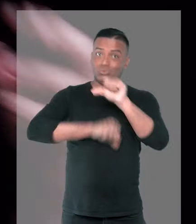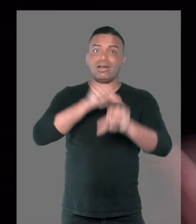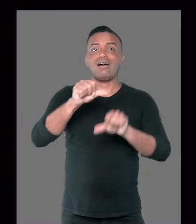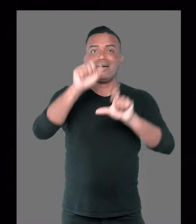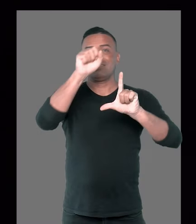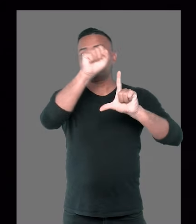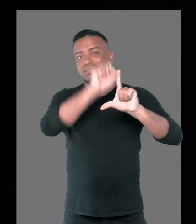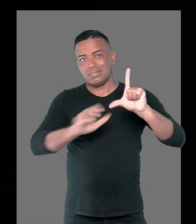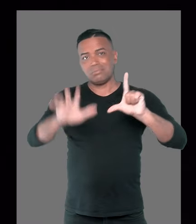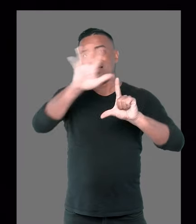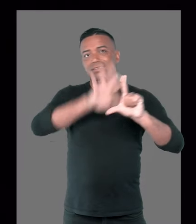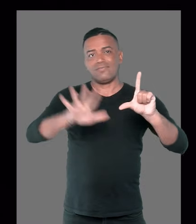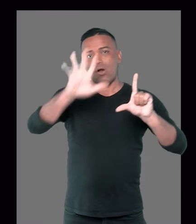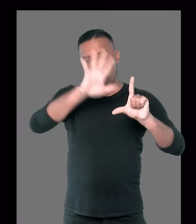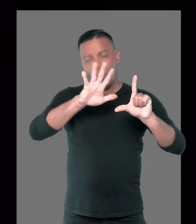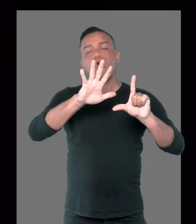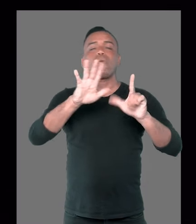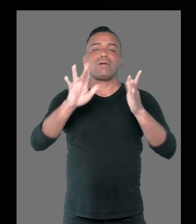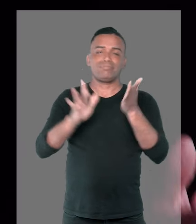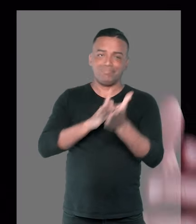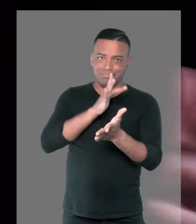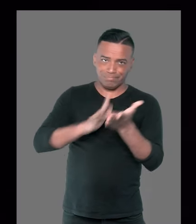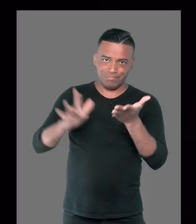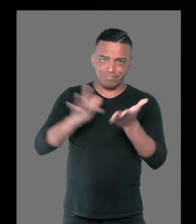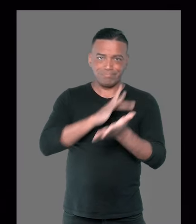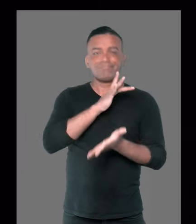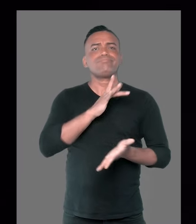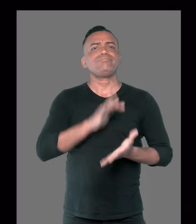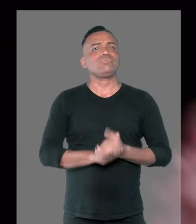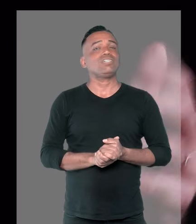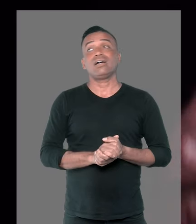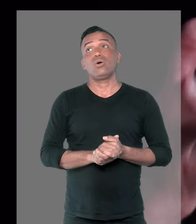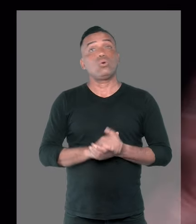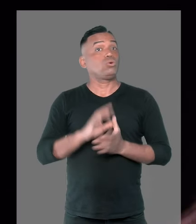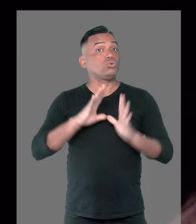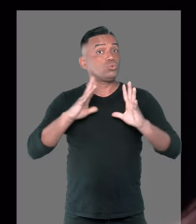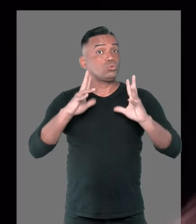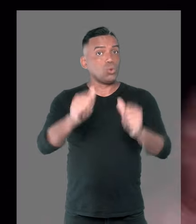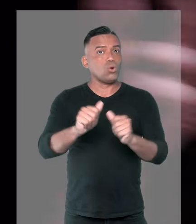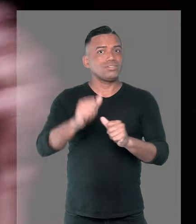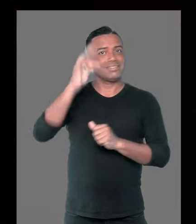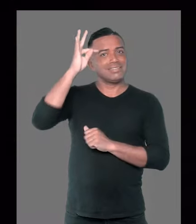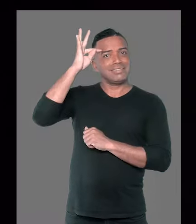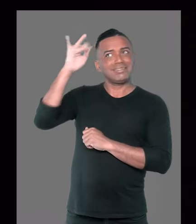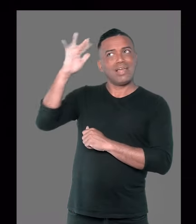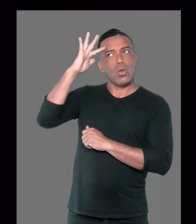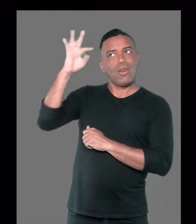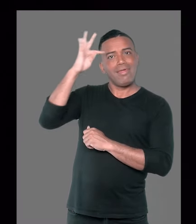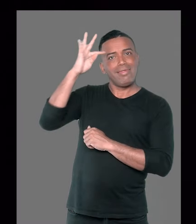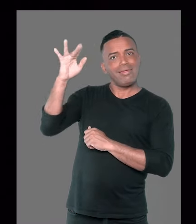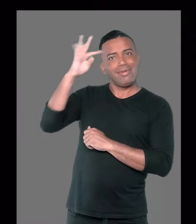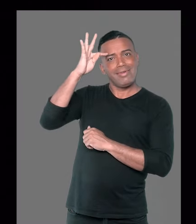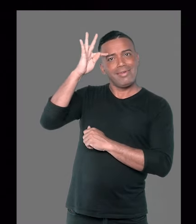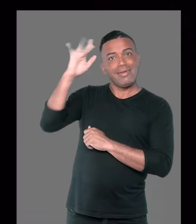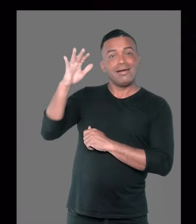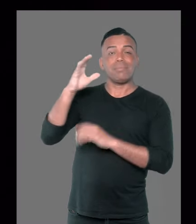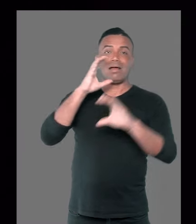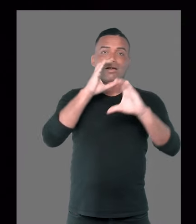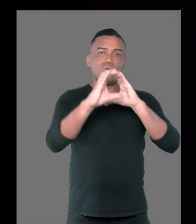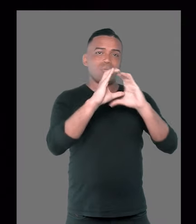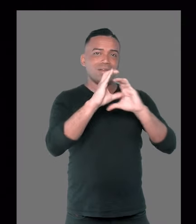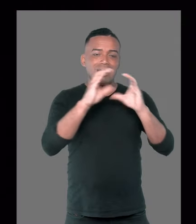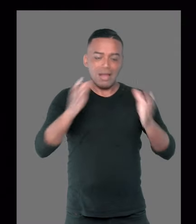plataformas eh digitais ele torna totalmente obsoletas todas as teorias que você tinha para se comunicar